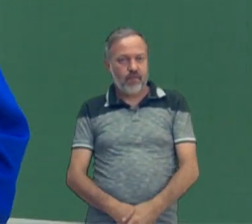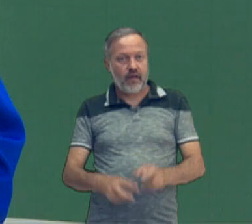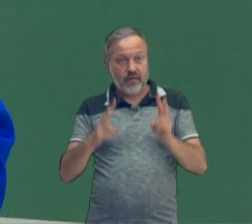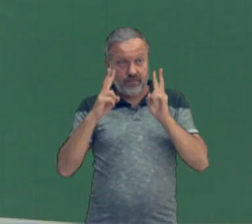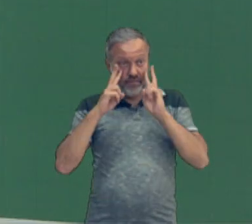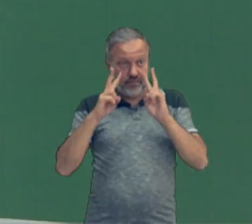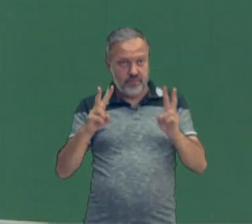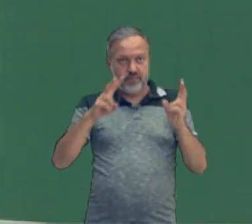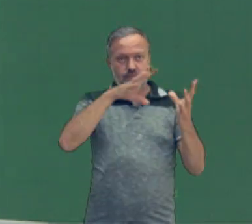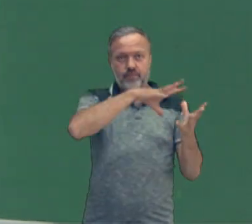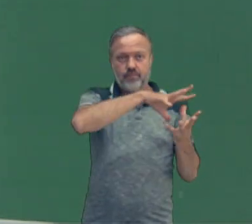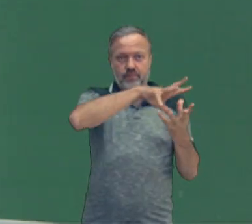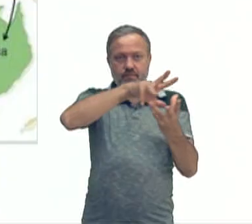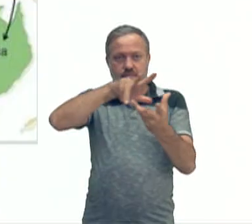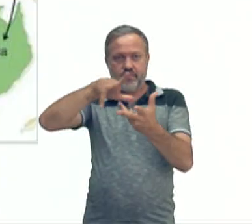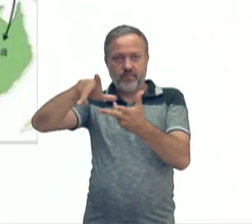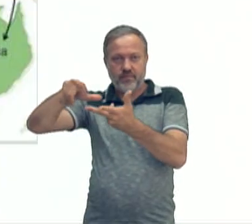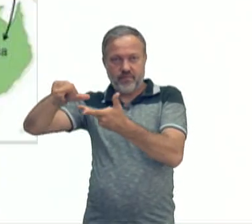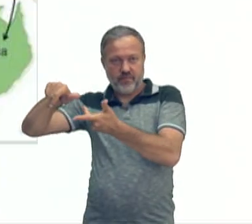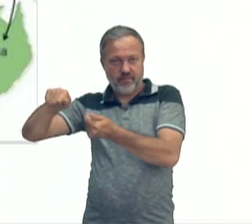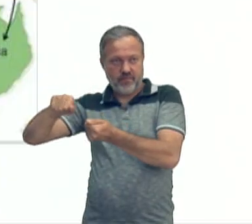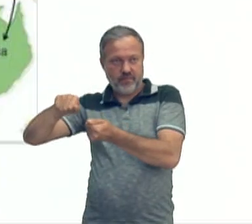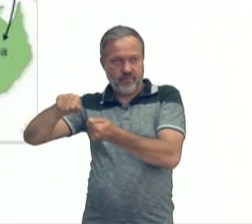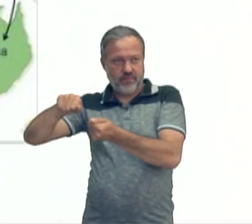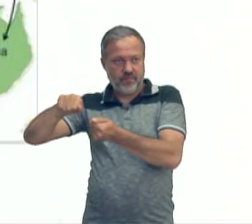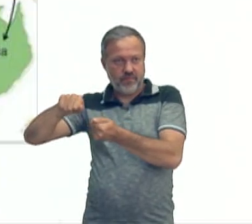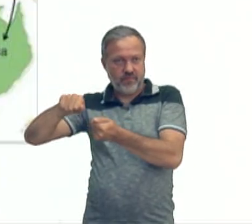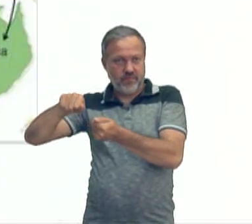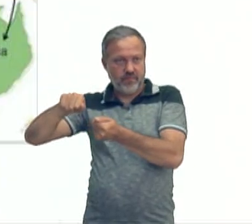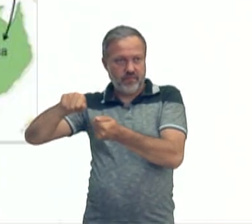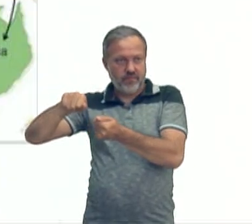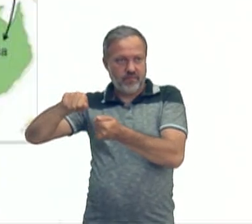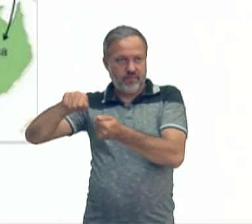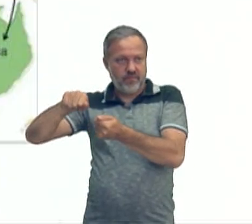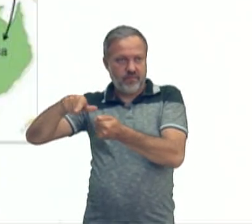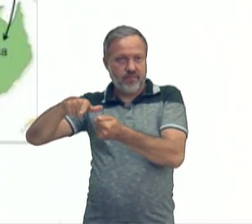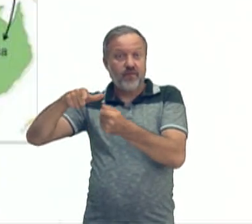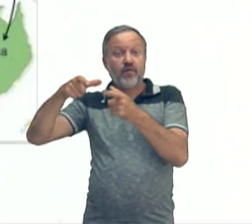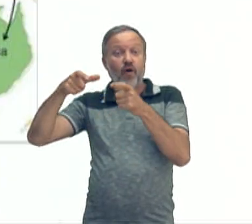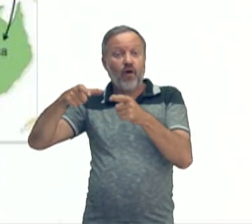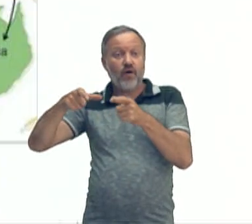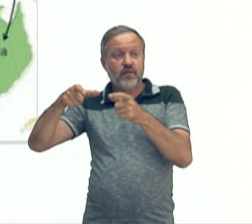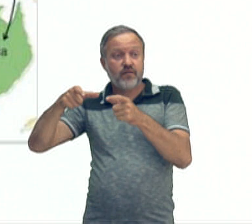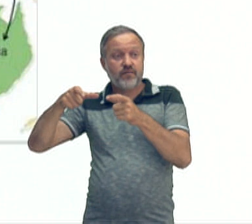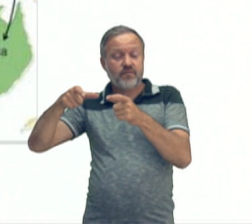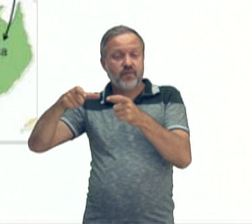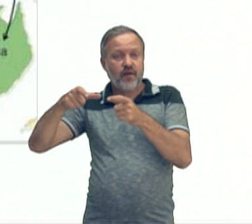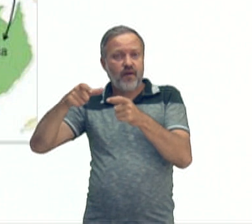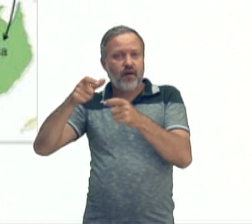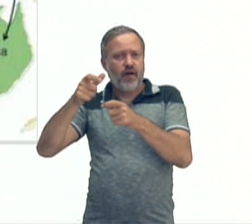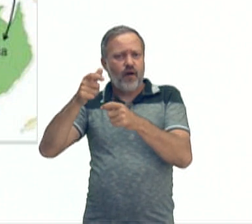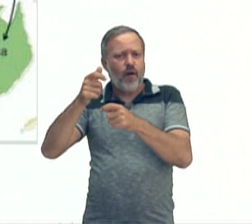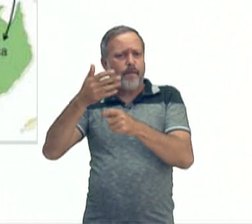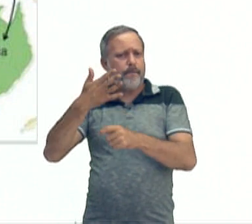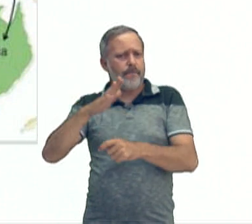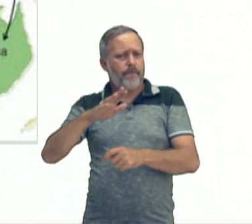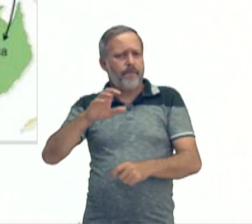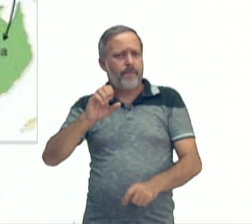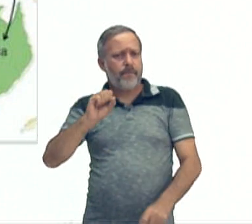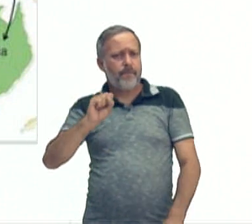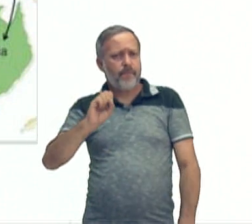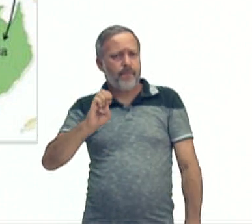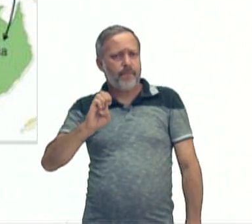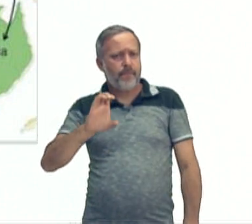mapa que você está vendo aí, mapa dos principais fluxos migratórios entre o século XX e XXI, a